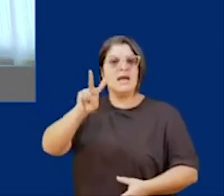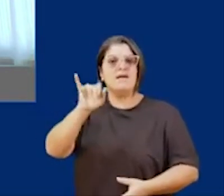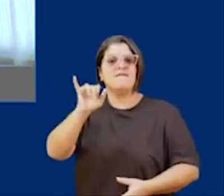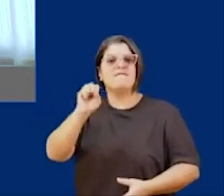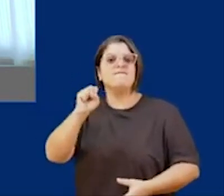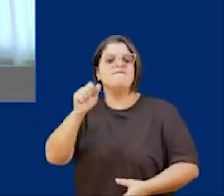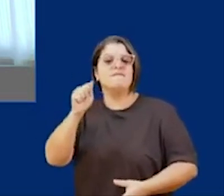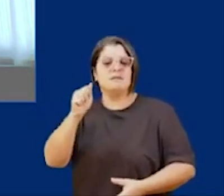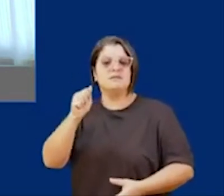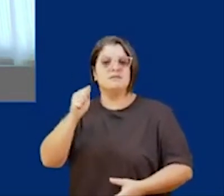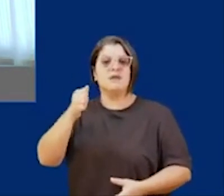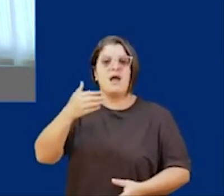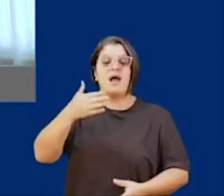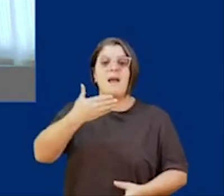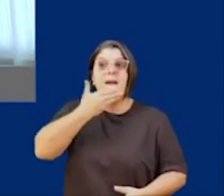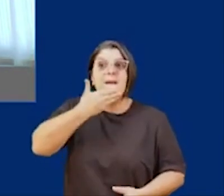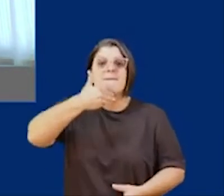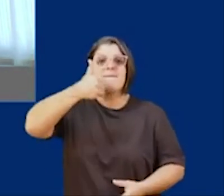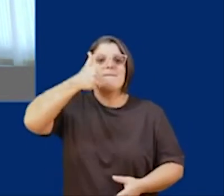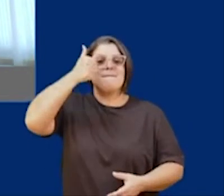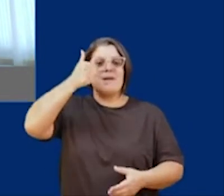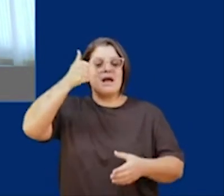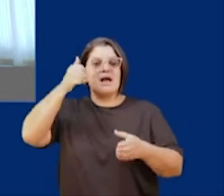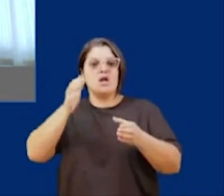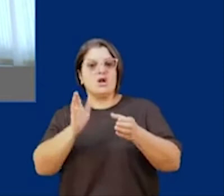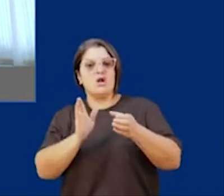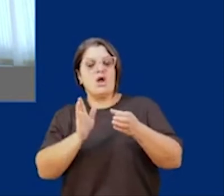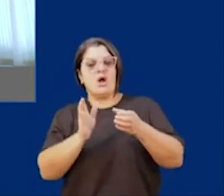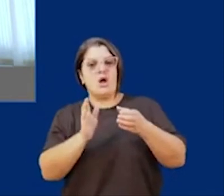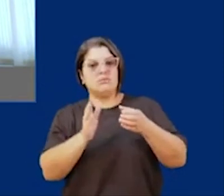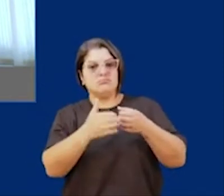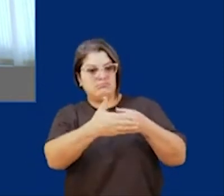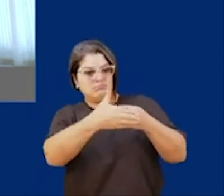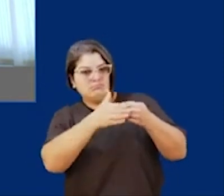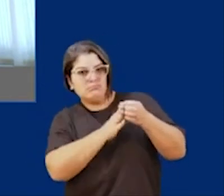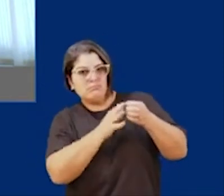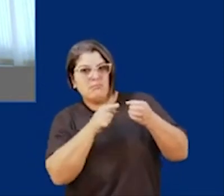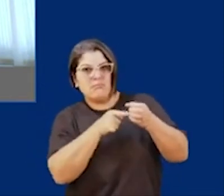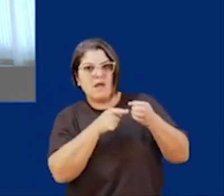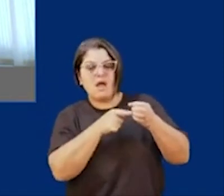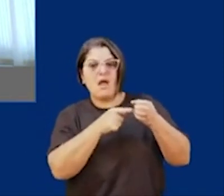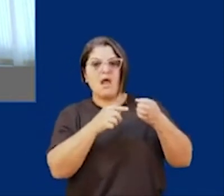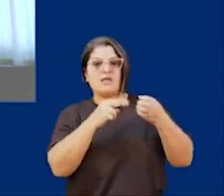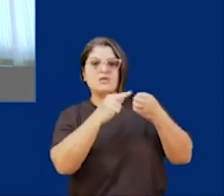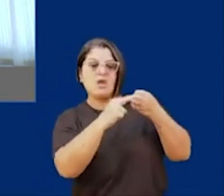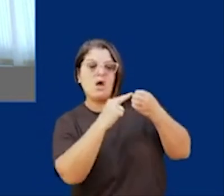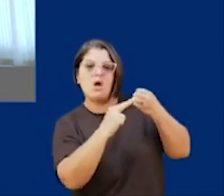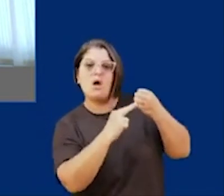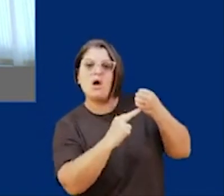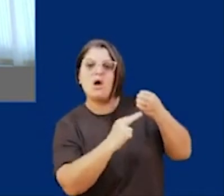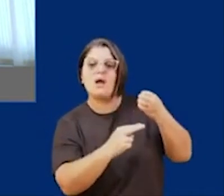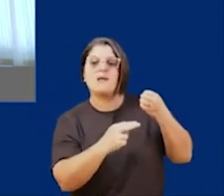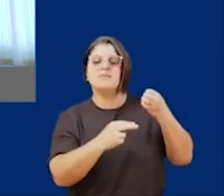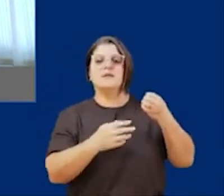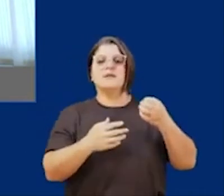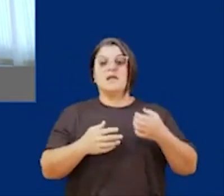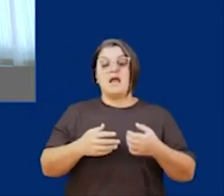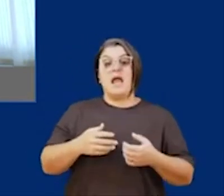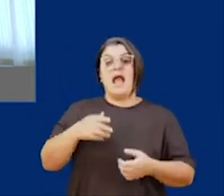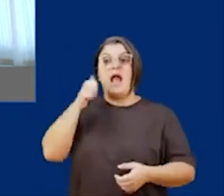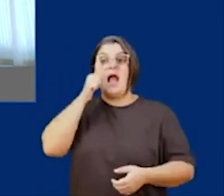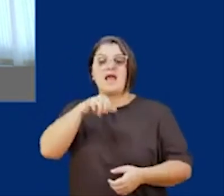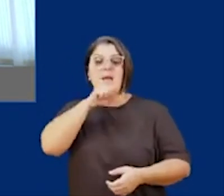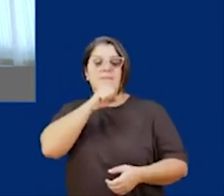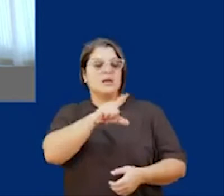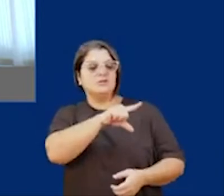rotulagem nutricional para que as crianças pudessem, as mães pudessem discernir, né, quais alimentos são adequados para os seus filhos alérgicos, né, mas elas